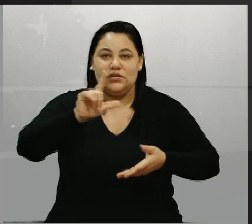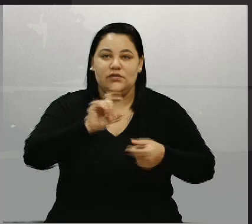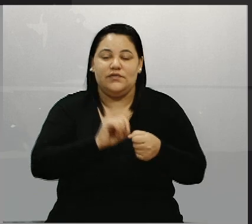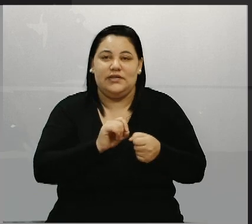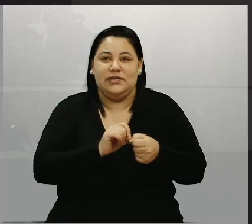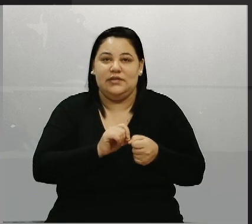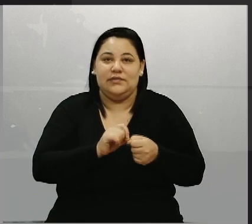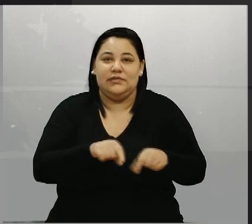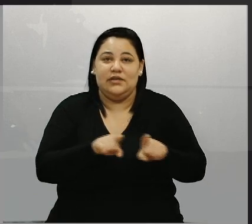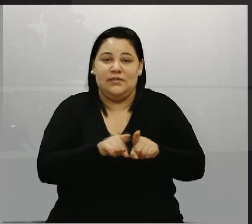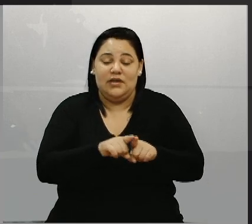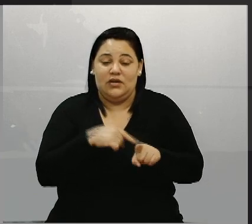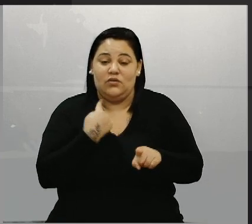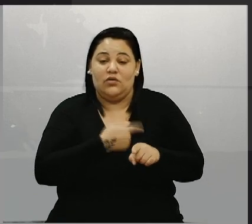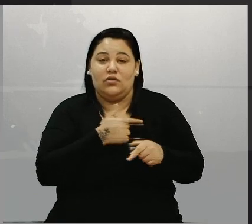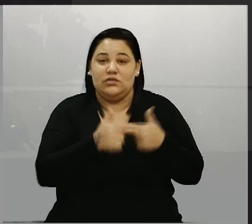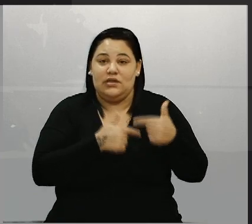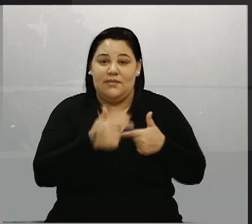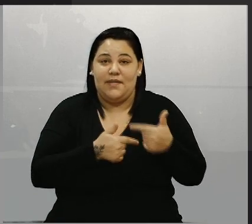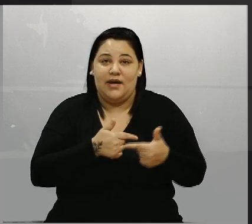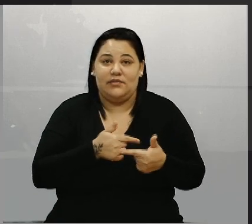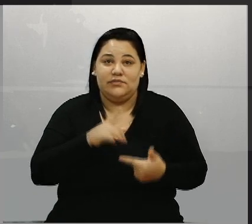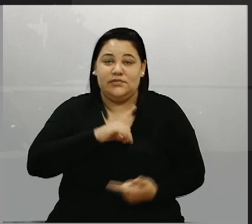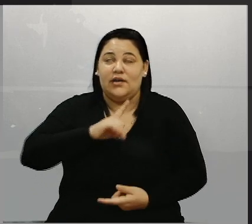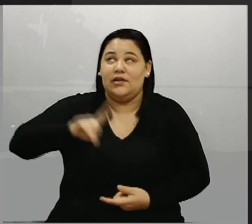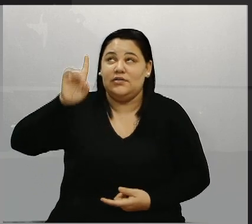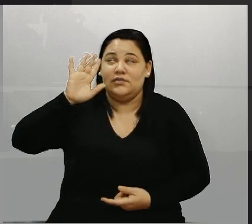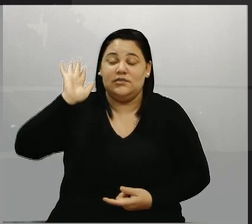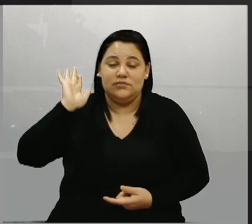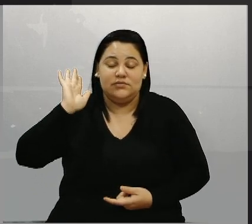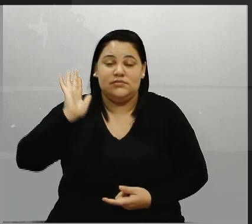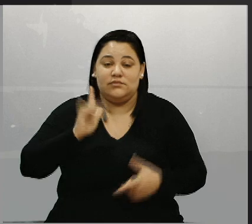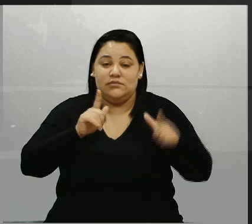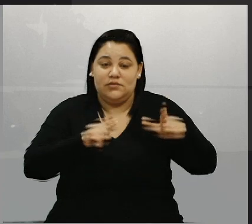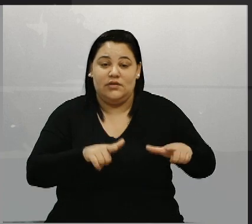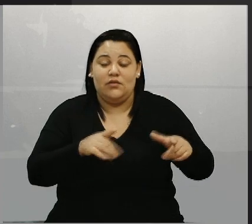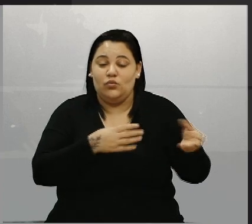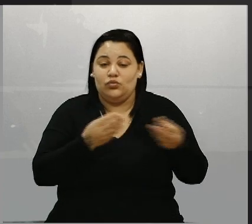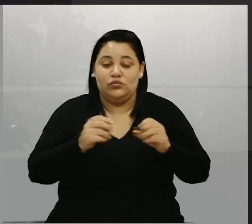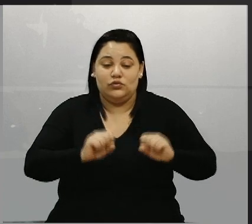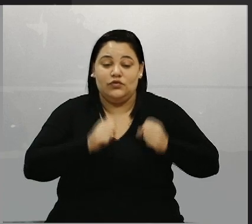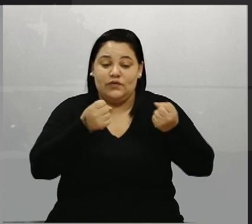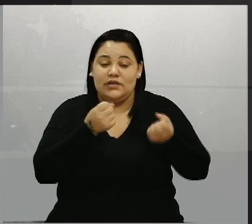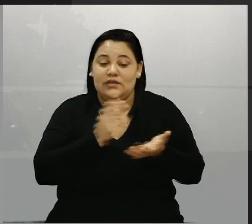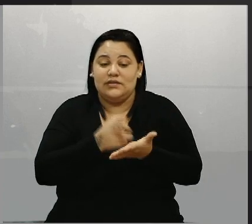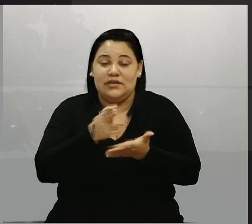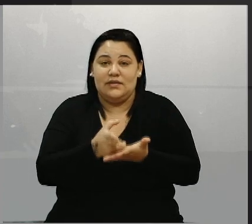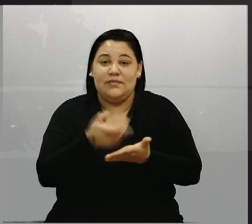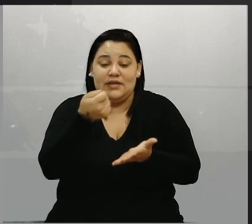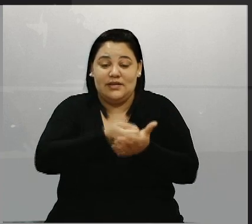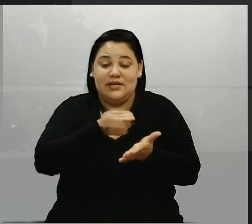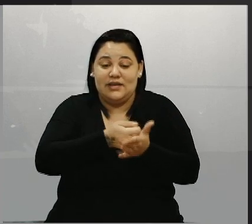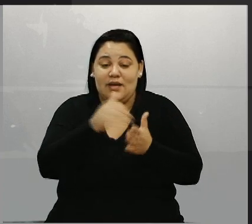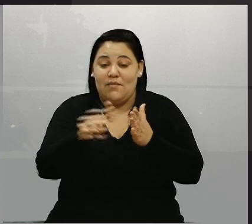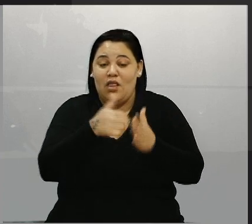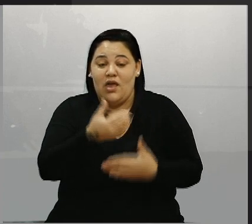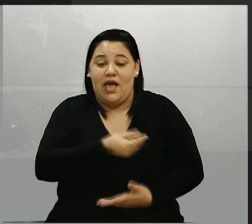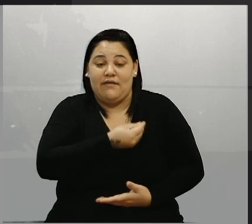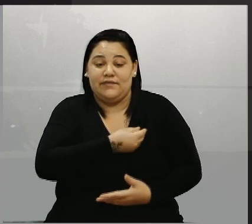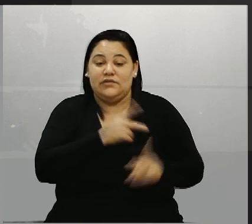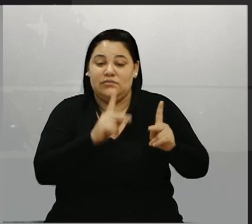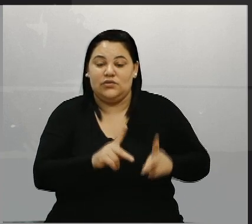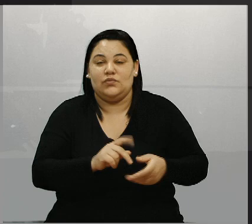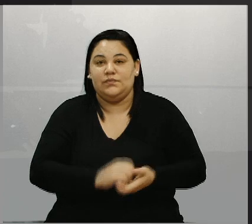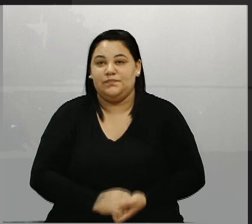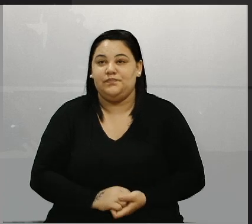um pouco do nosso trabalho aí, nós temos, graças a Deus, nosso gabinete muito empenhado sempre em tentar melhorar a vida das pessoas, e